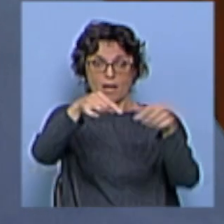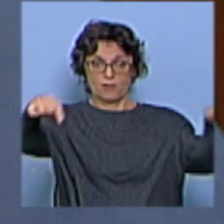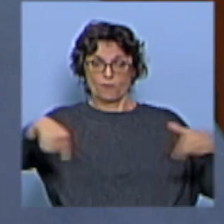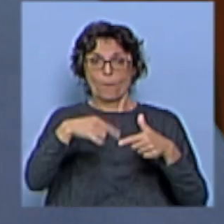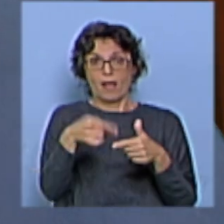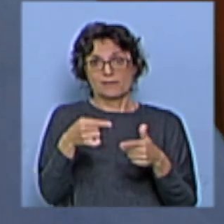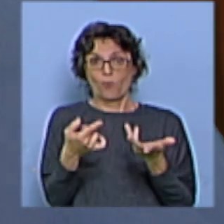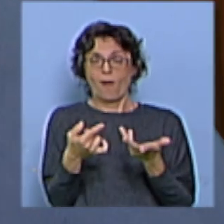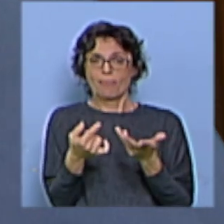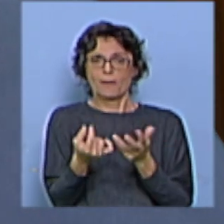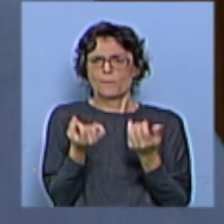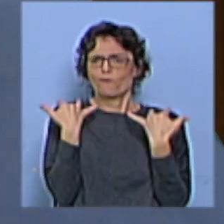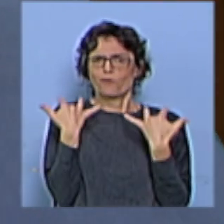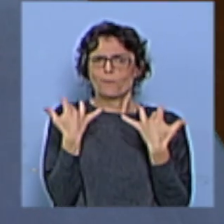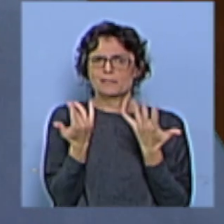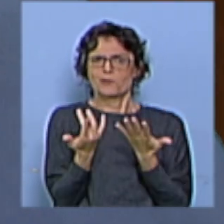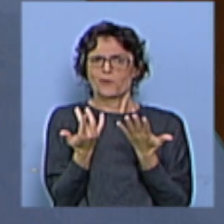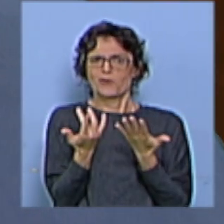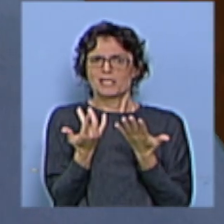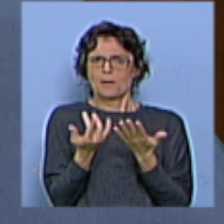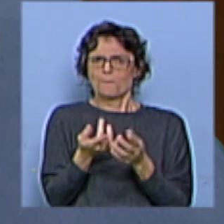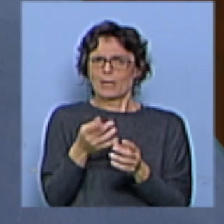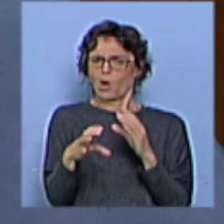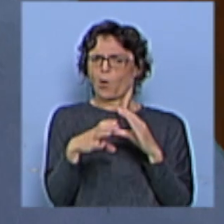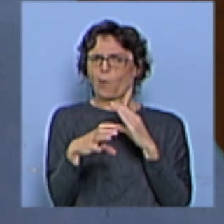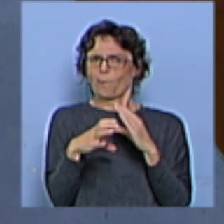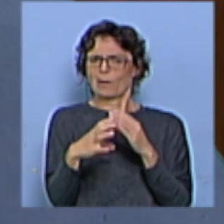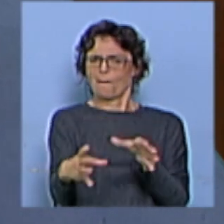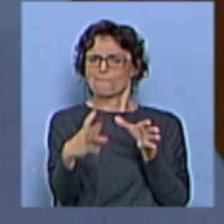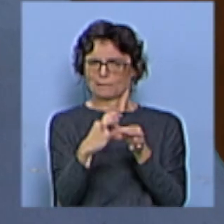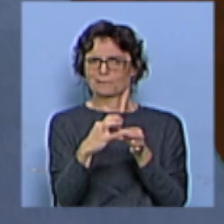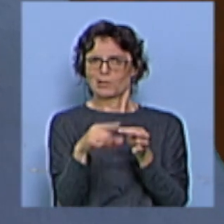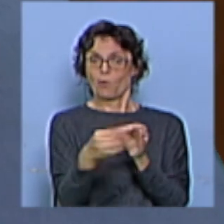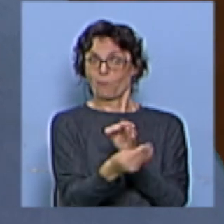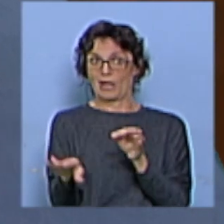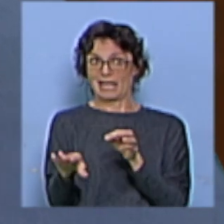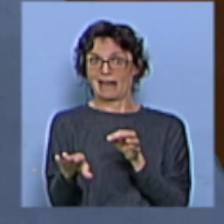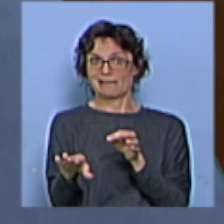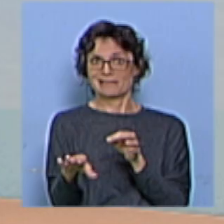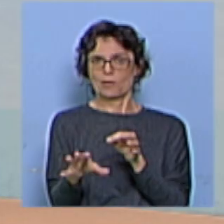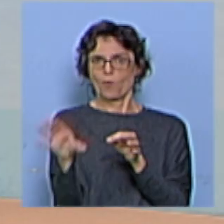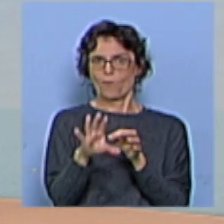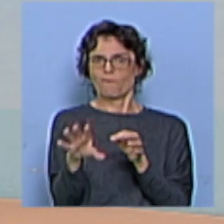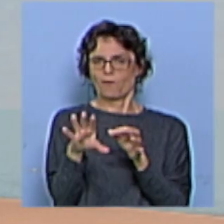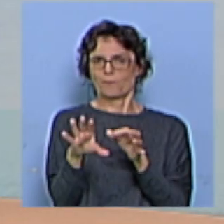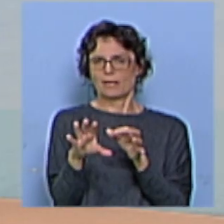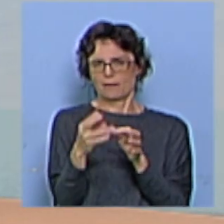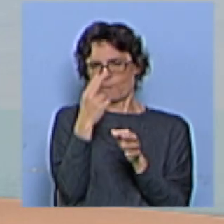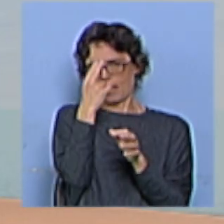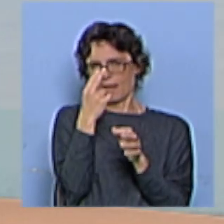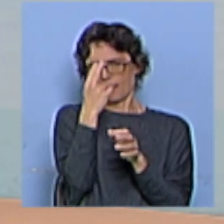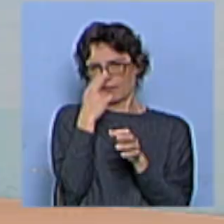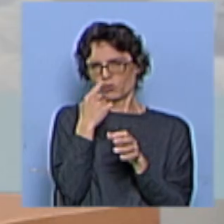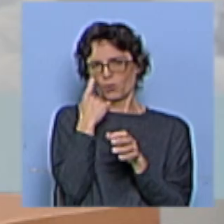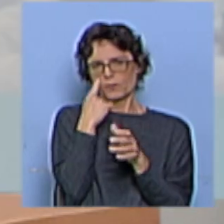dirigida aos mais pequenos, e depois é uma excelente forma interativa de estudar a história. Sim,